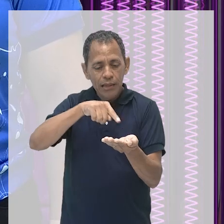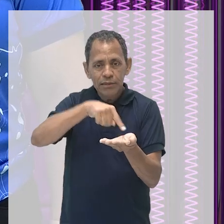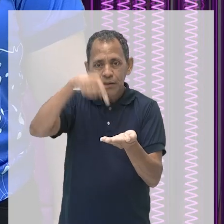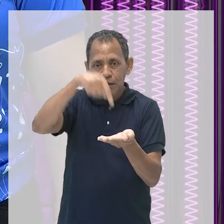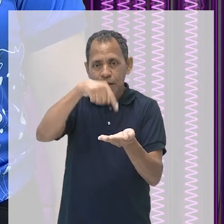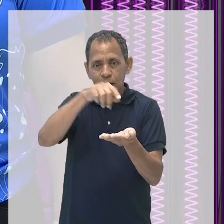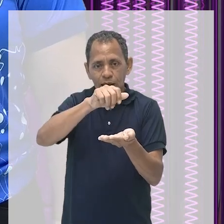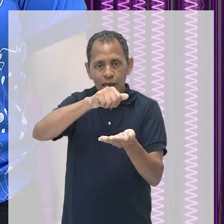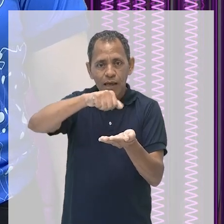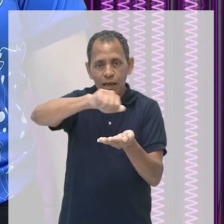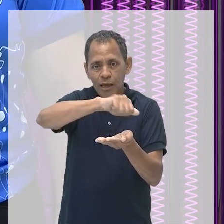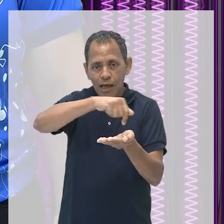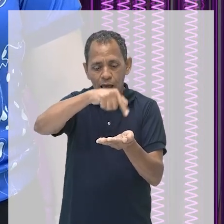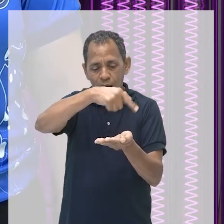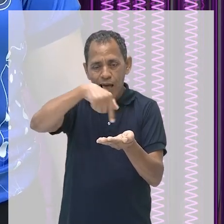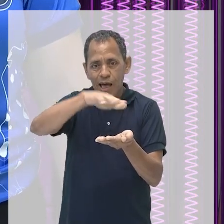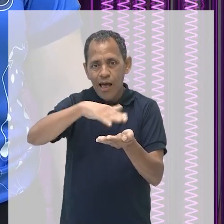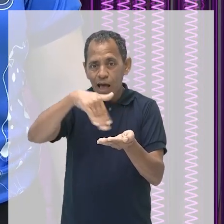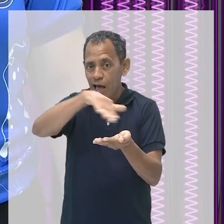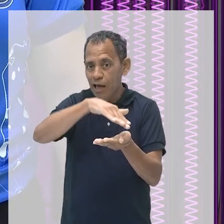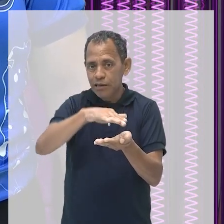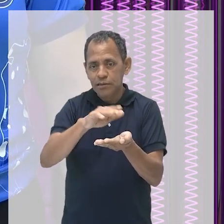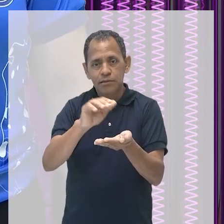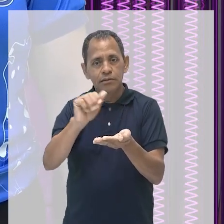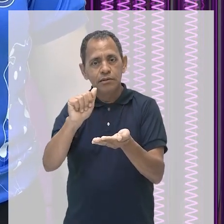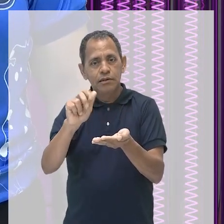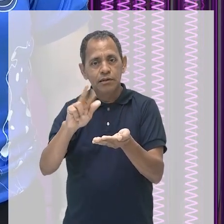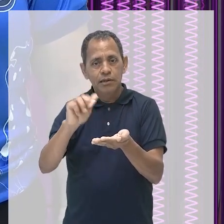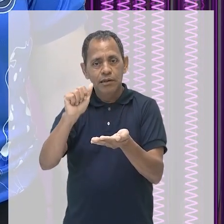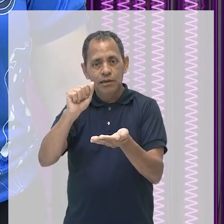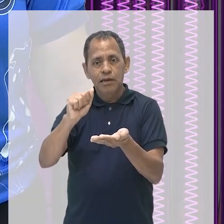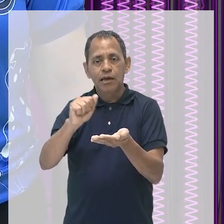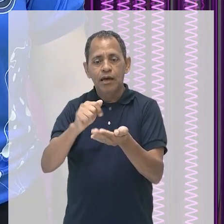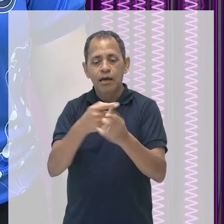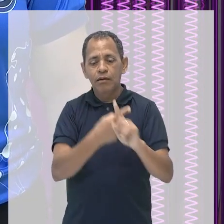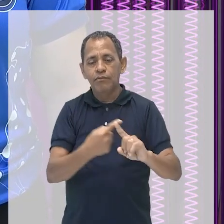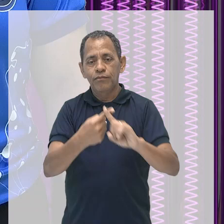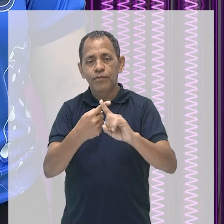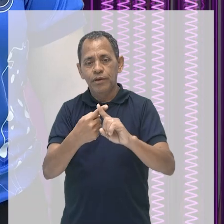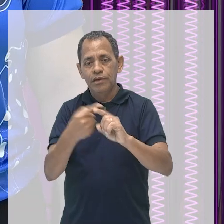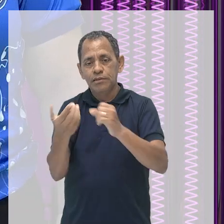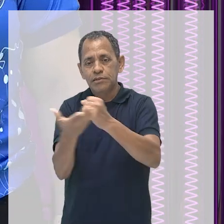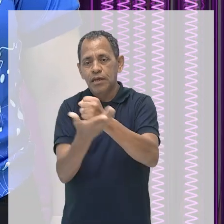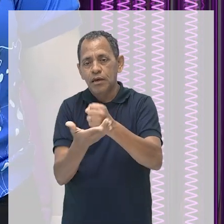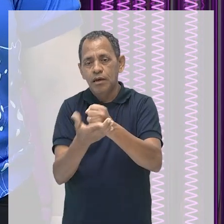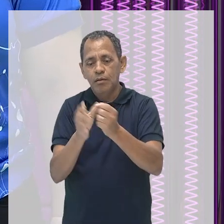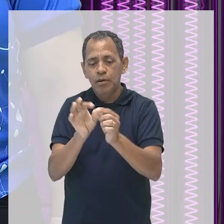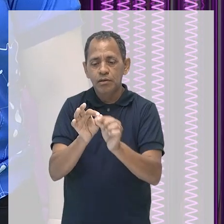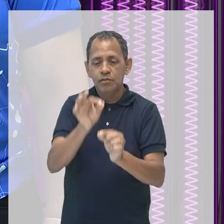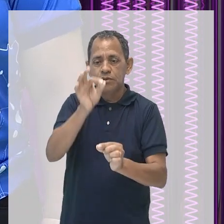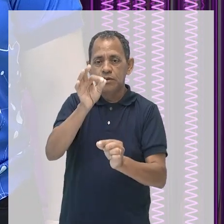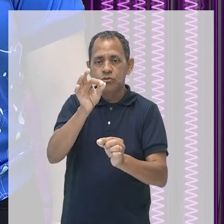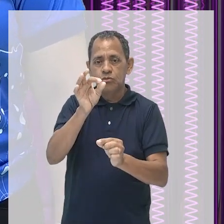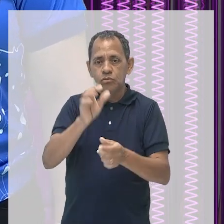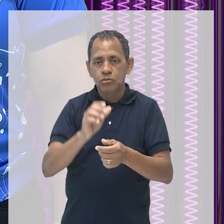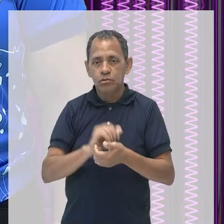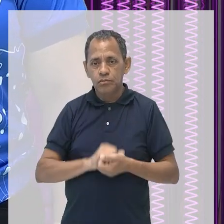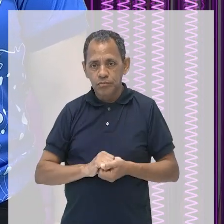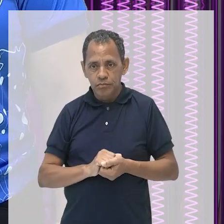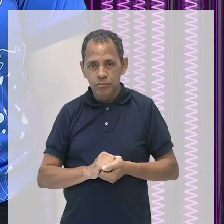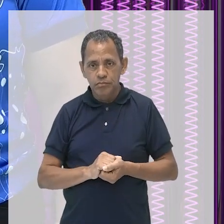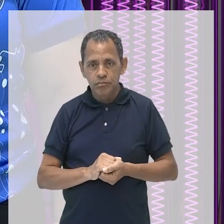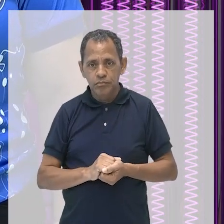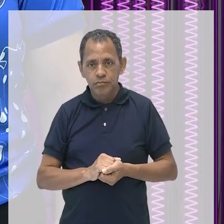vezes a altura. Só isso. O problema é a gente conseguir calcular a área da